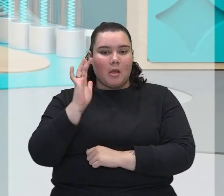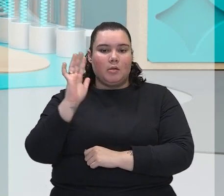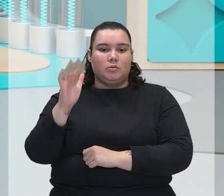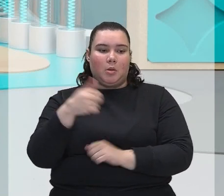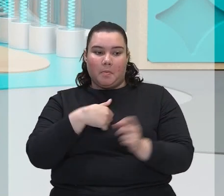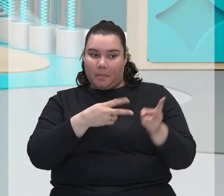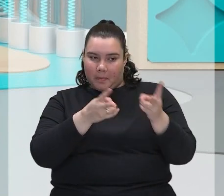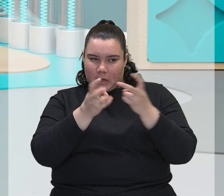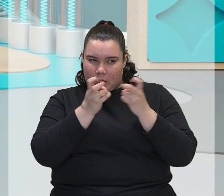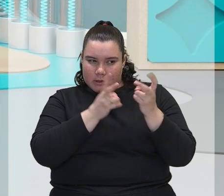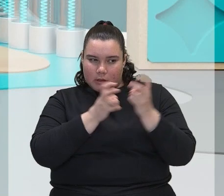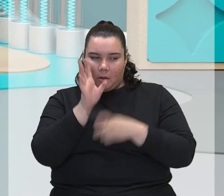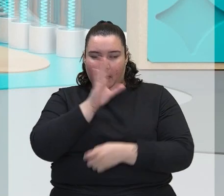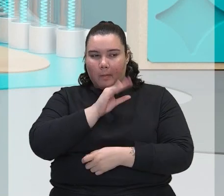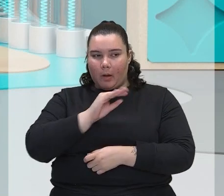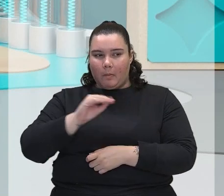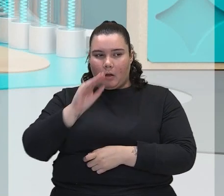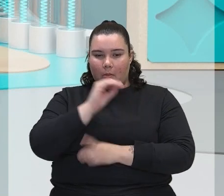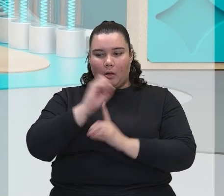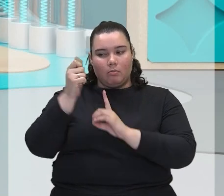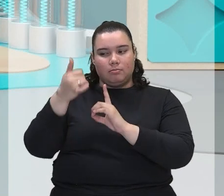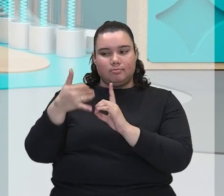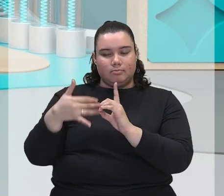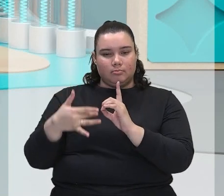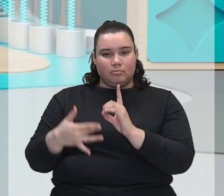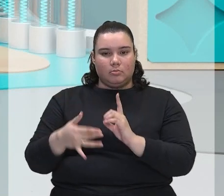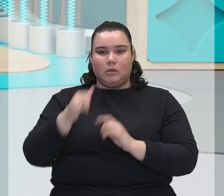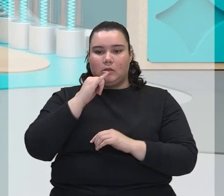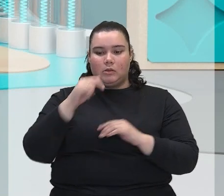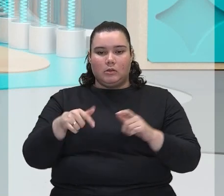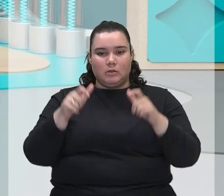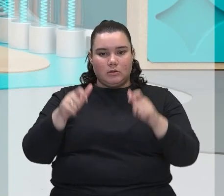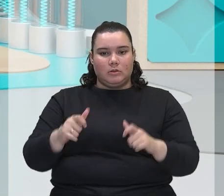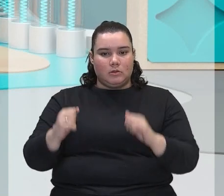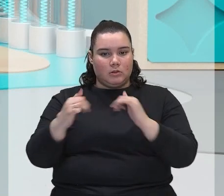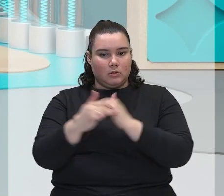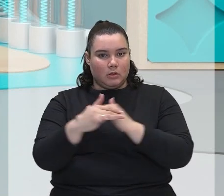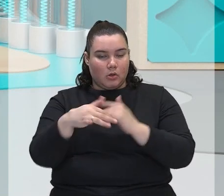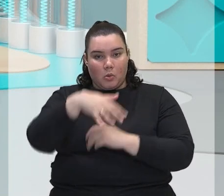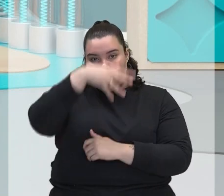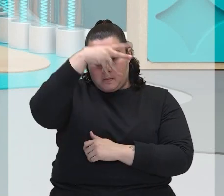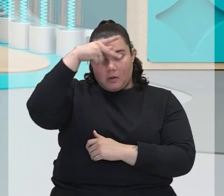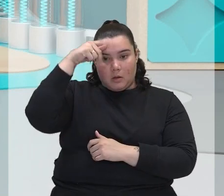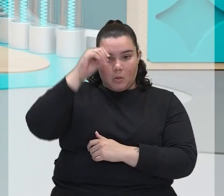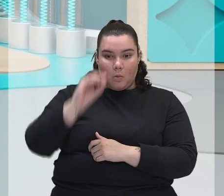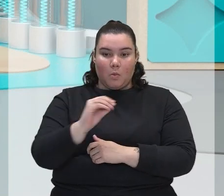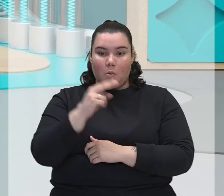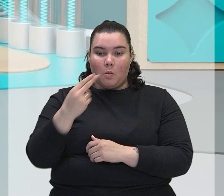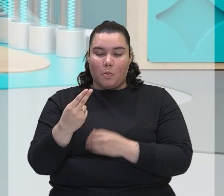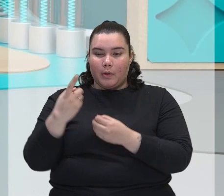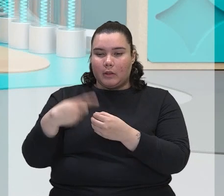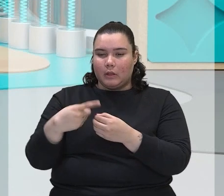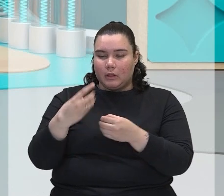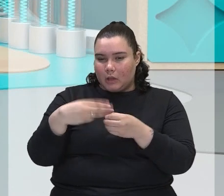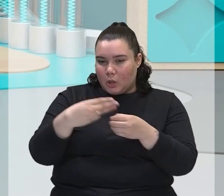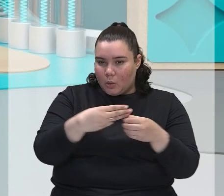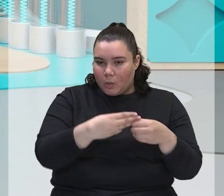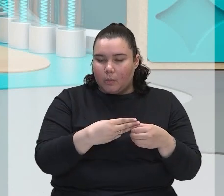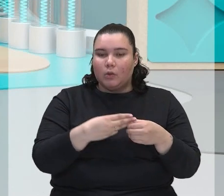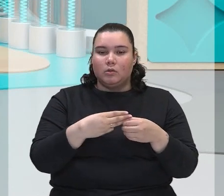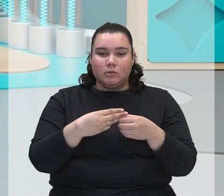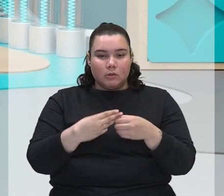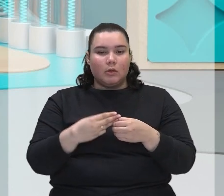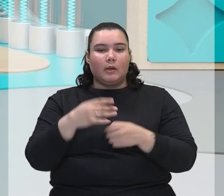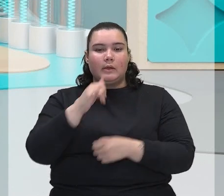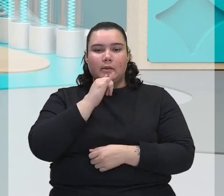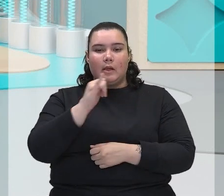acontecendo e eu vou descrevendo na cidade de Manaus, em algumas cidades do interior, né, a